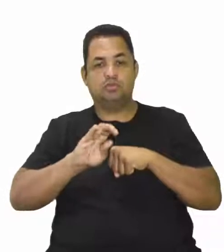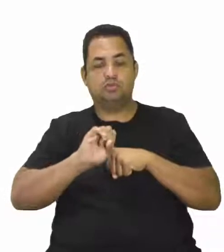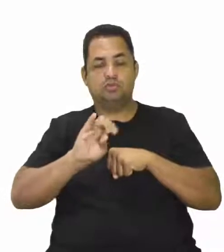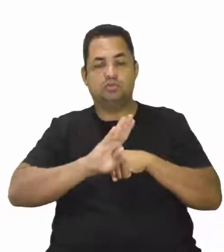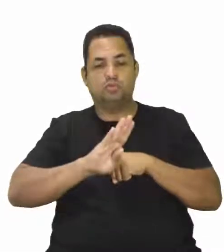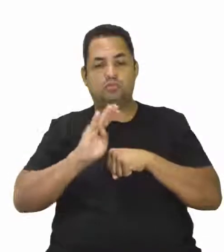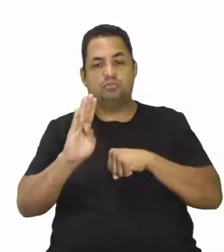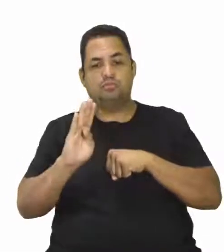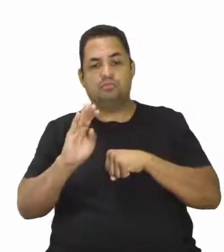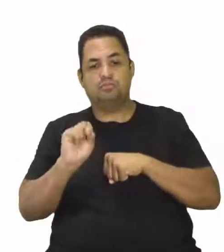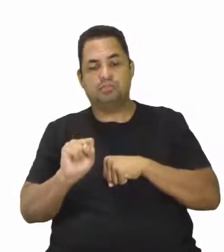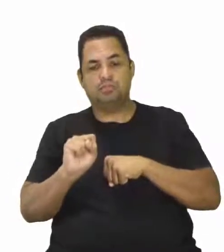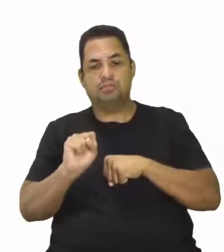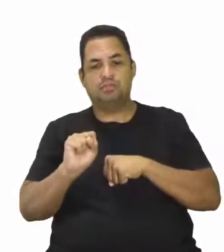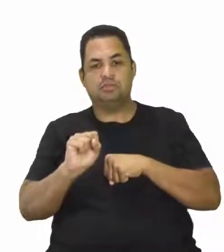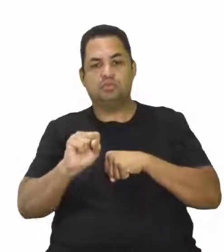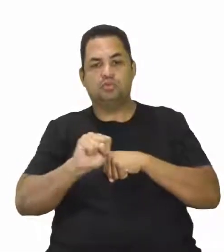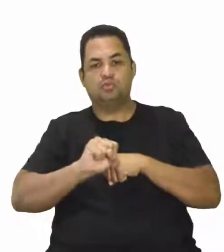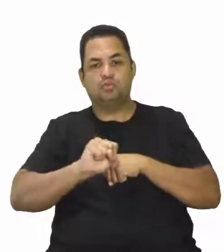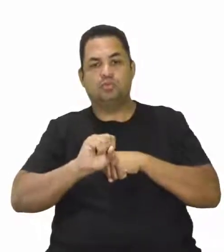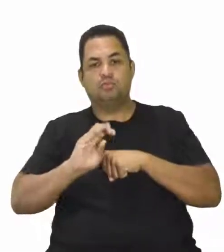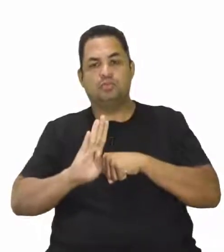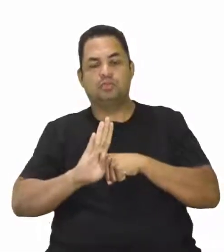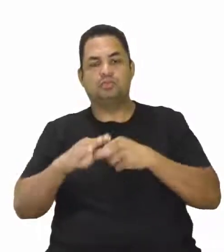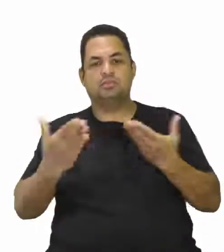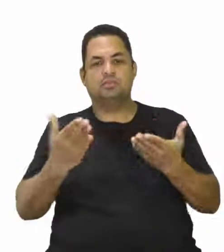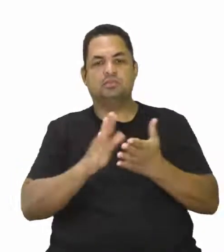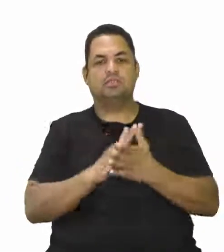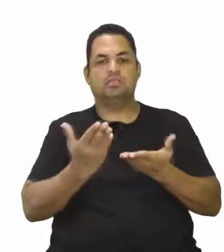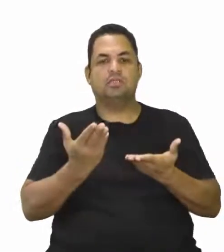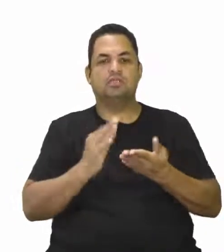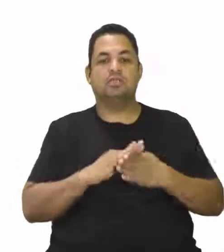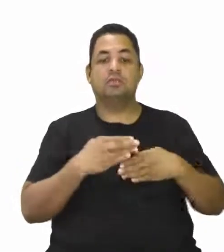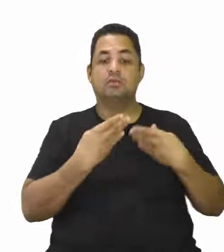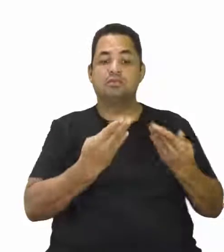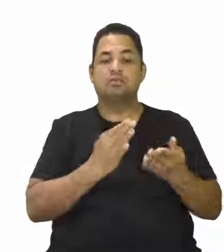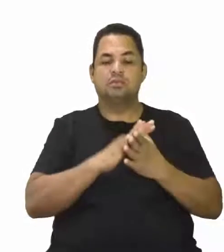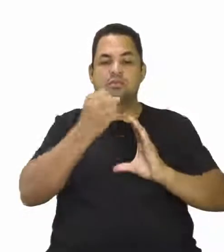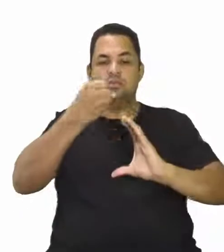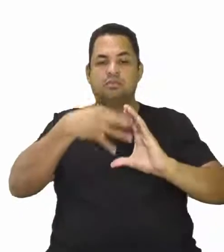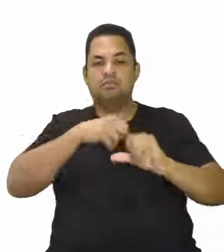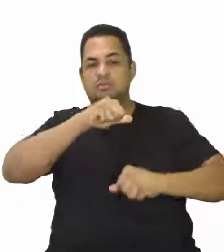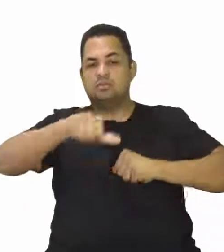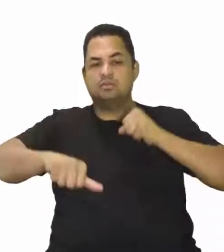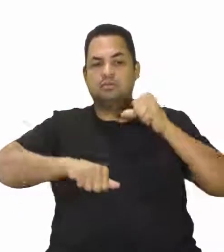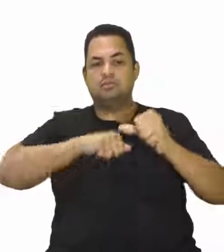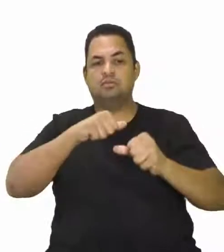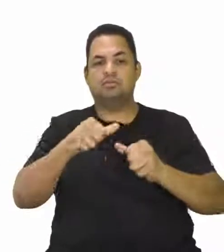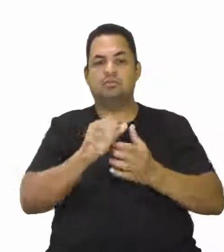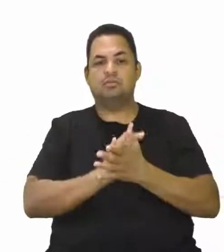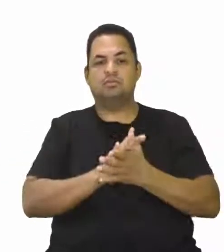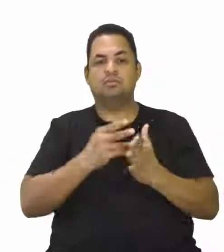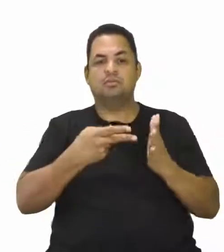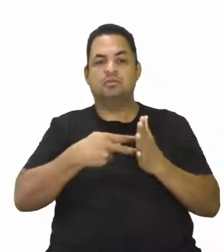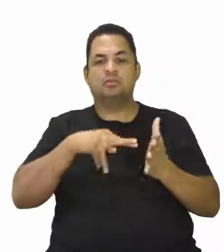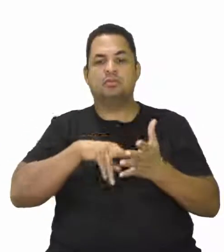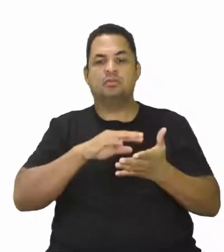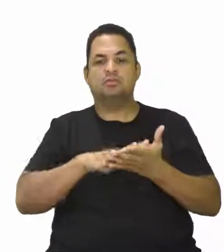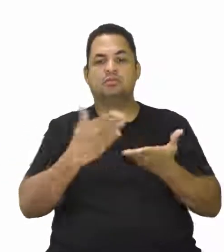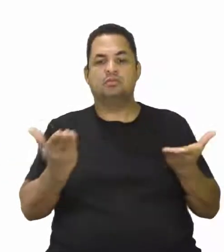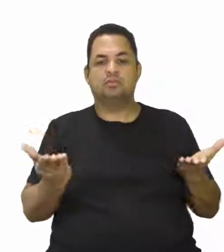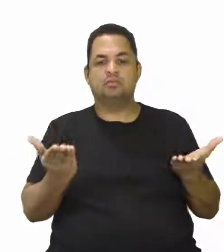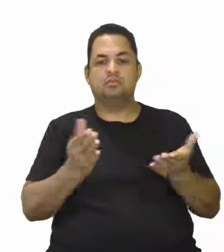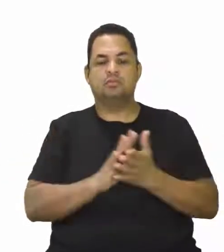como modificadores, ou seja, eles atribuem essa característica mudando o sentido do substantivo a qual